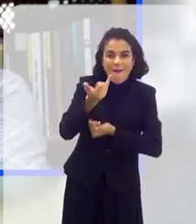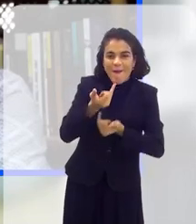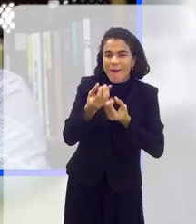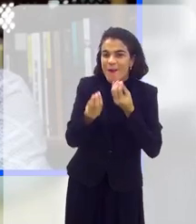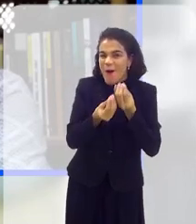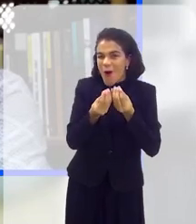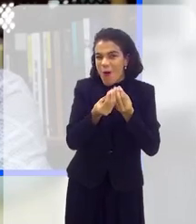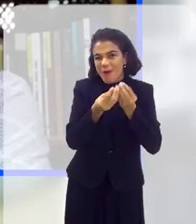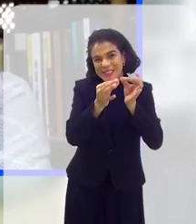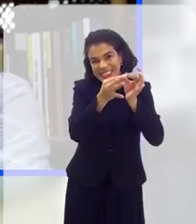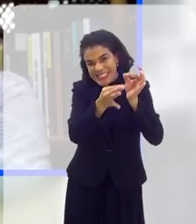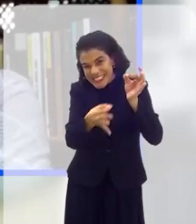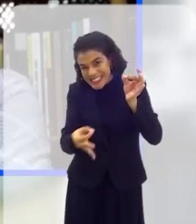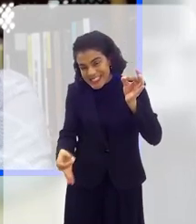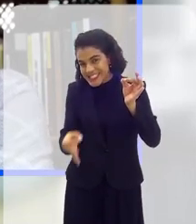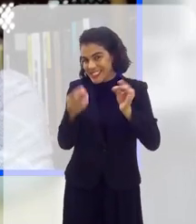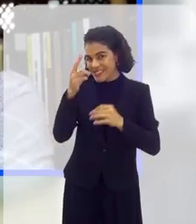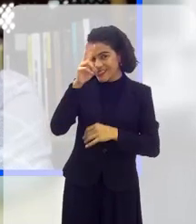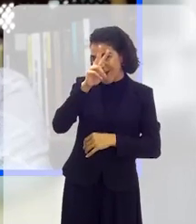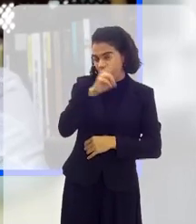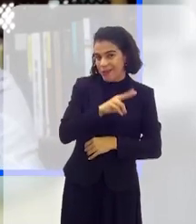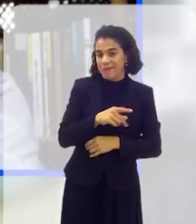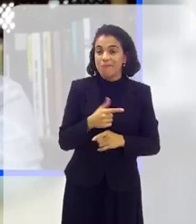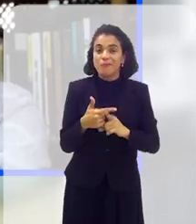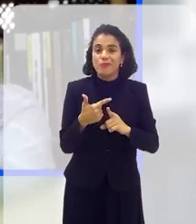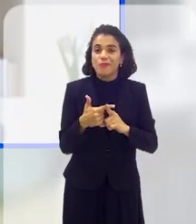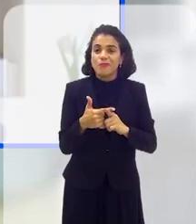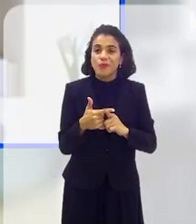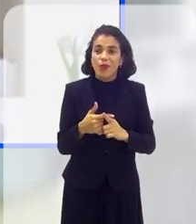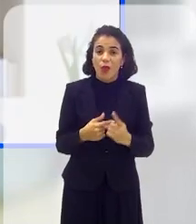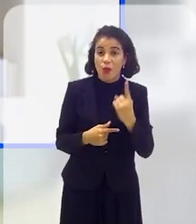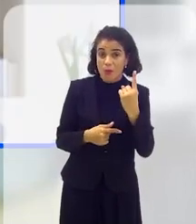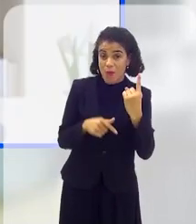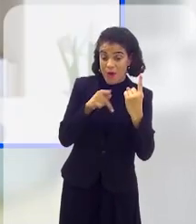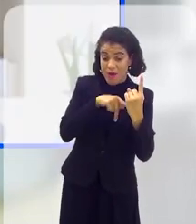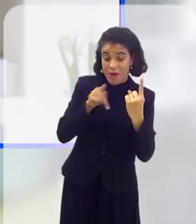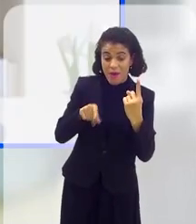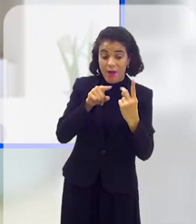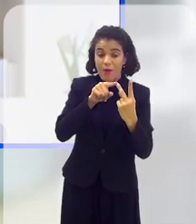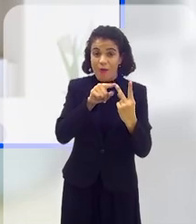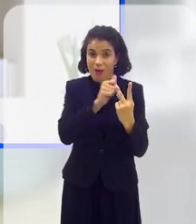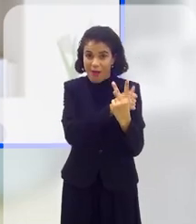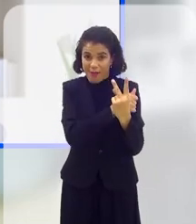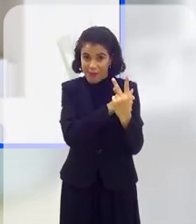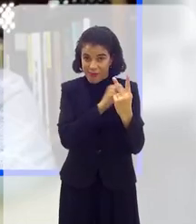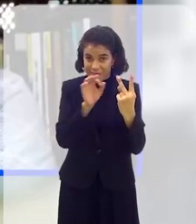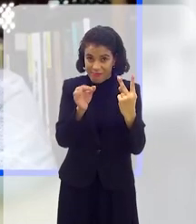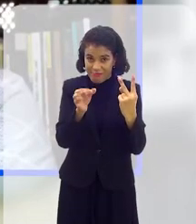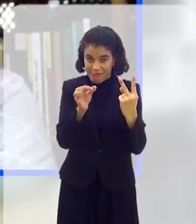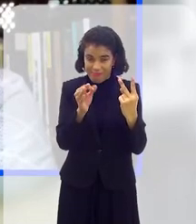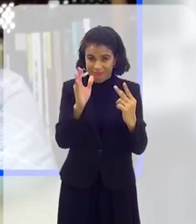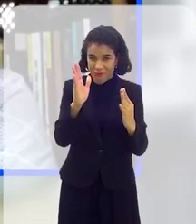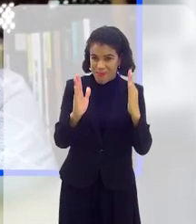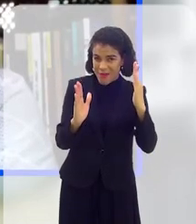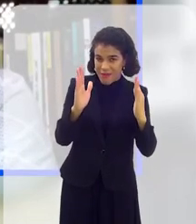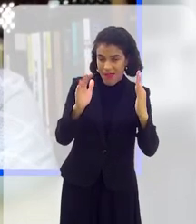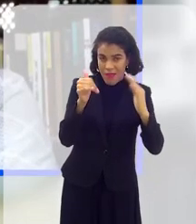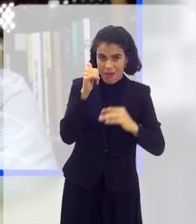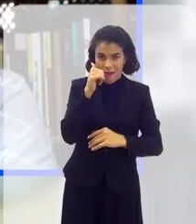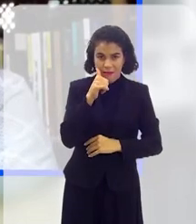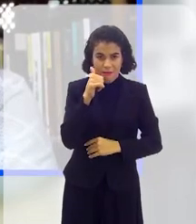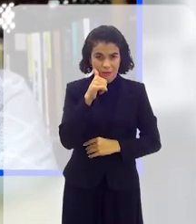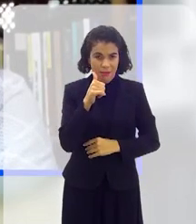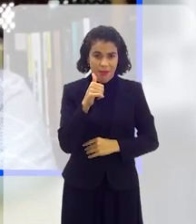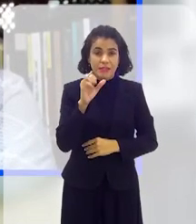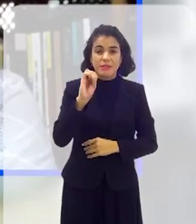do enredo em si mesmo, né? São duas, na verdade, uma professora e uma aluna, né? À época, as